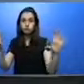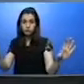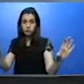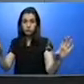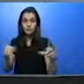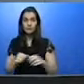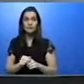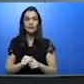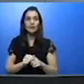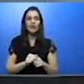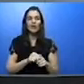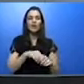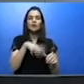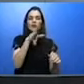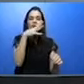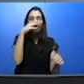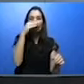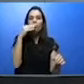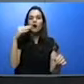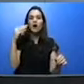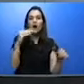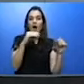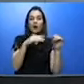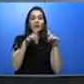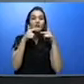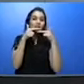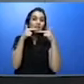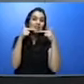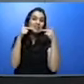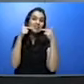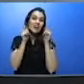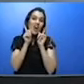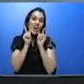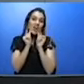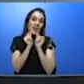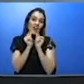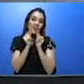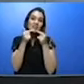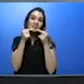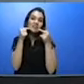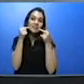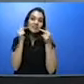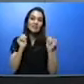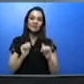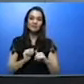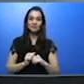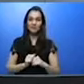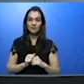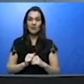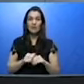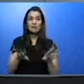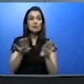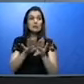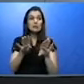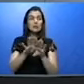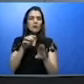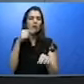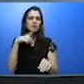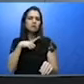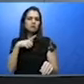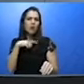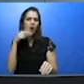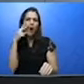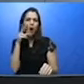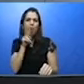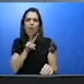expressão tranquila, um sorriso discreto, né? Ela tem uma expressão no olhar de quem está tranquila,